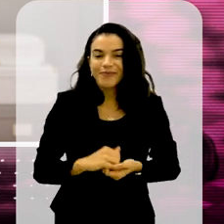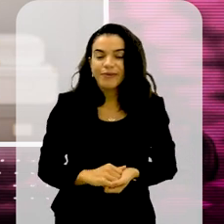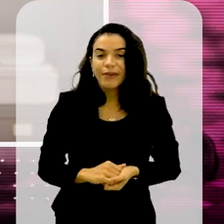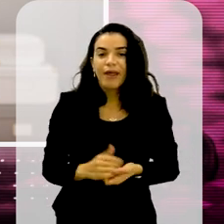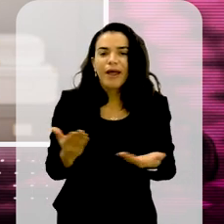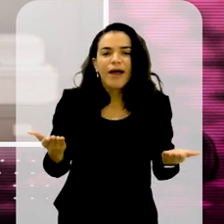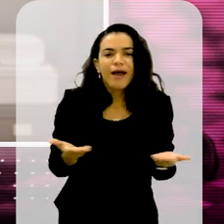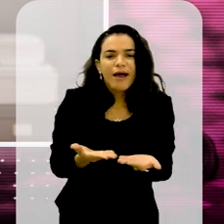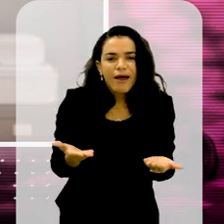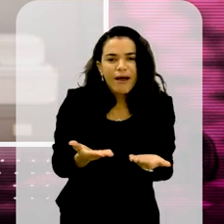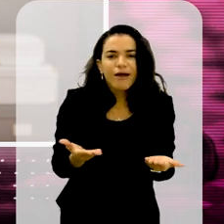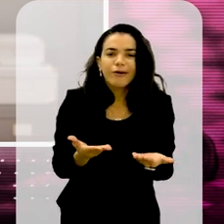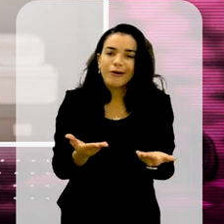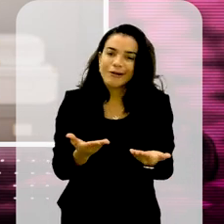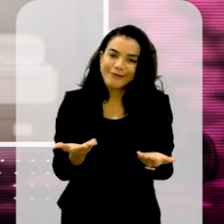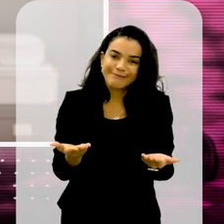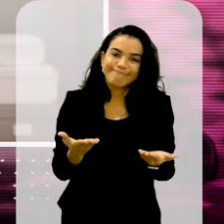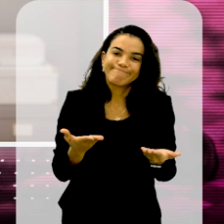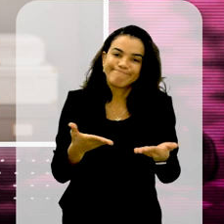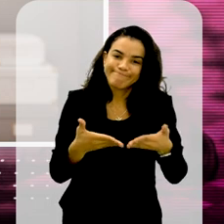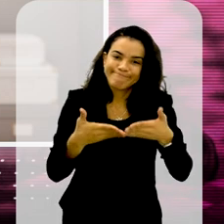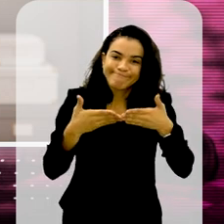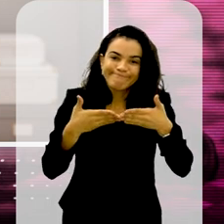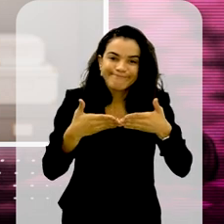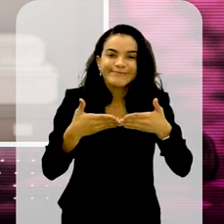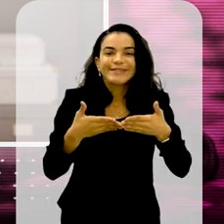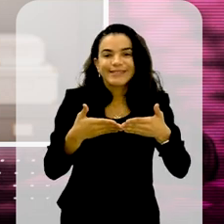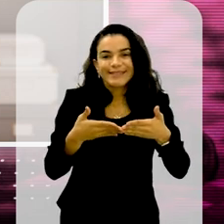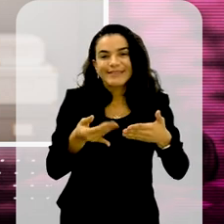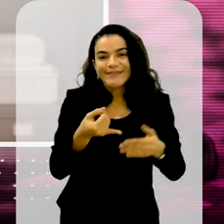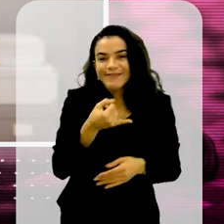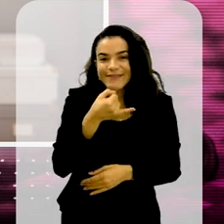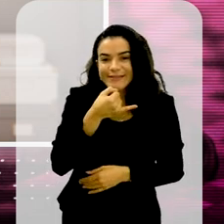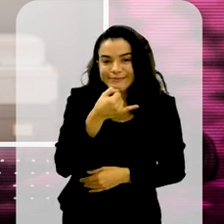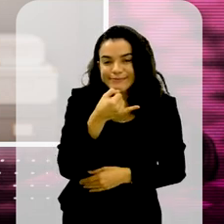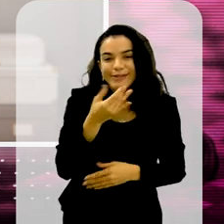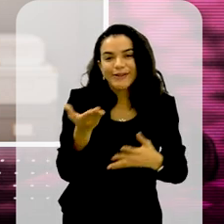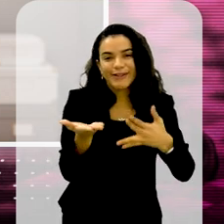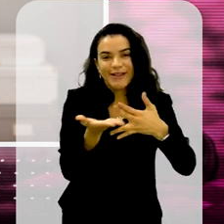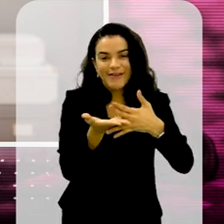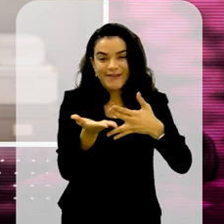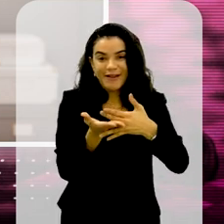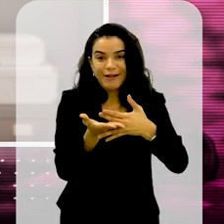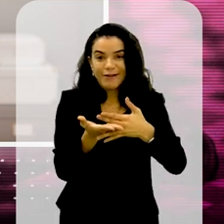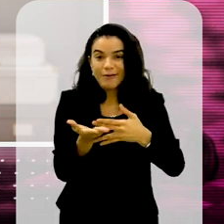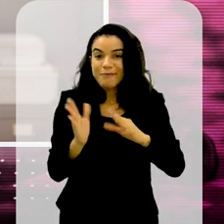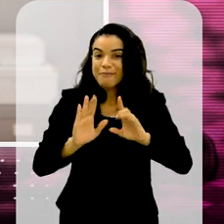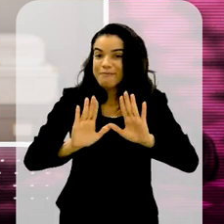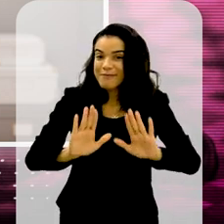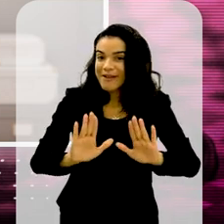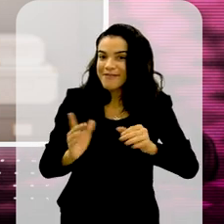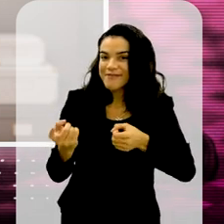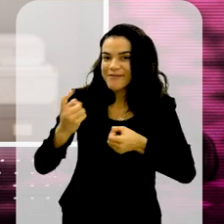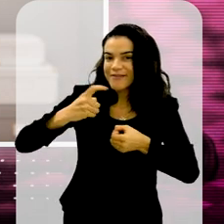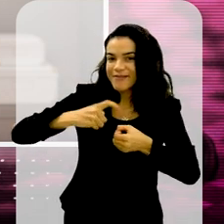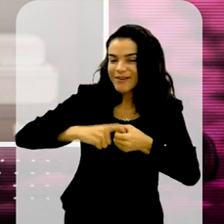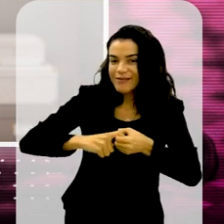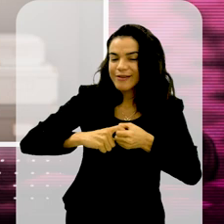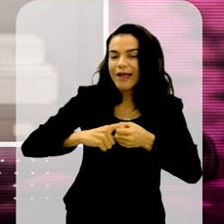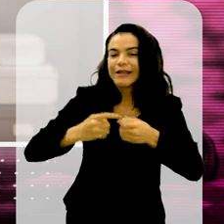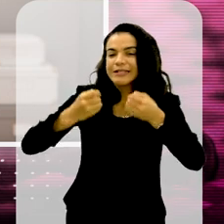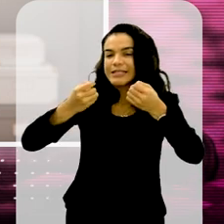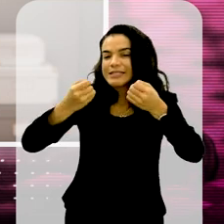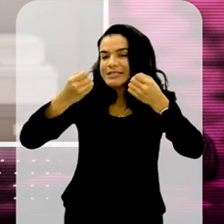maneira. Então, agora. Infelizmente eu vou ter que ir por intervalo comercial, mas a gente vai voltar e eu queria que a